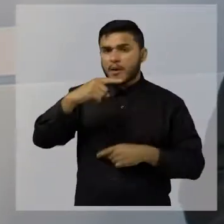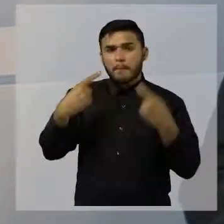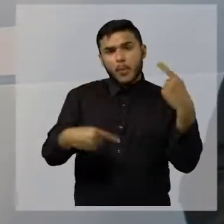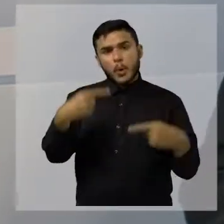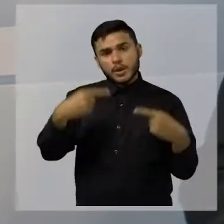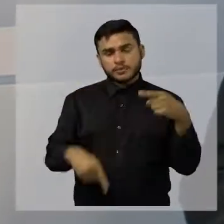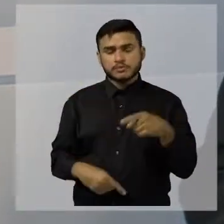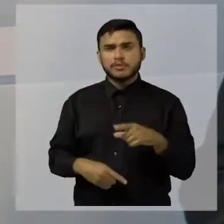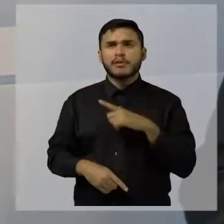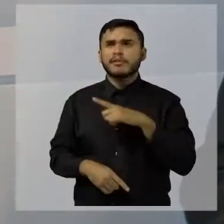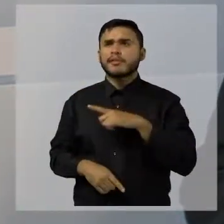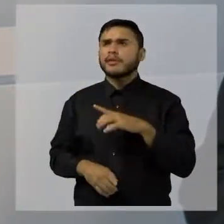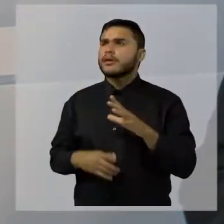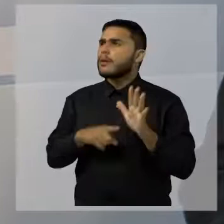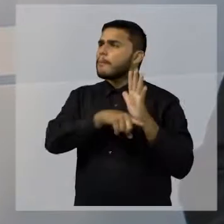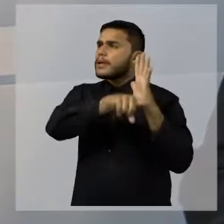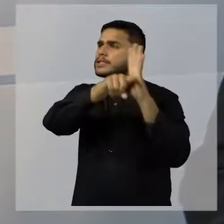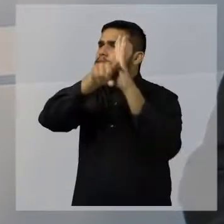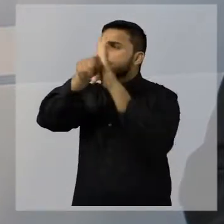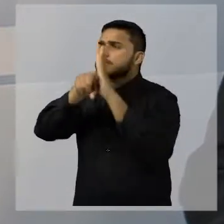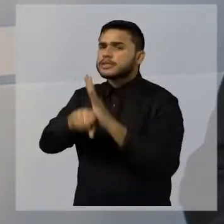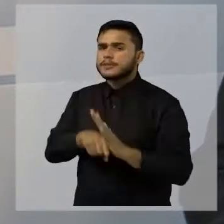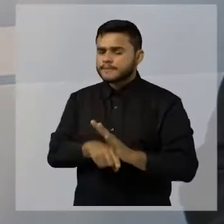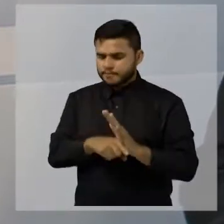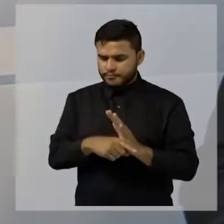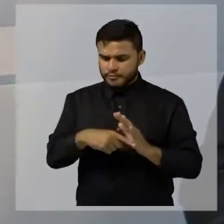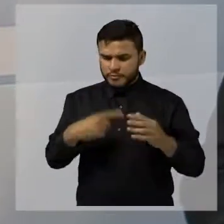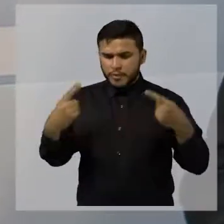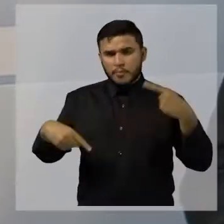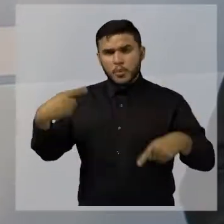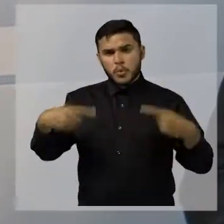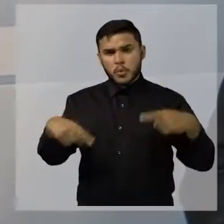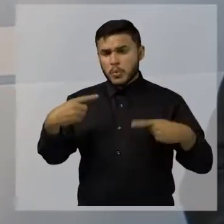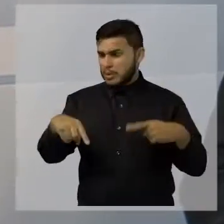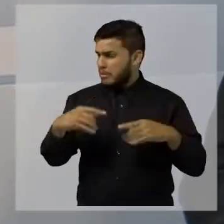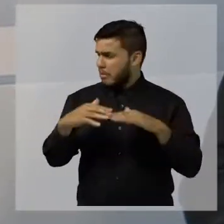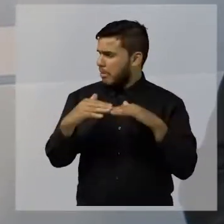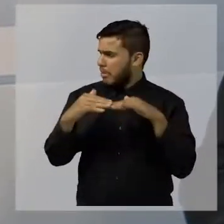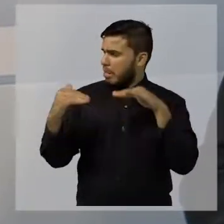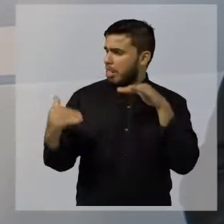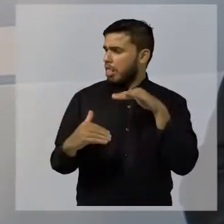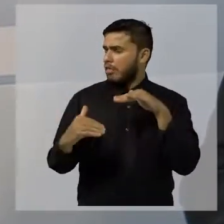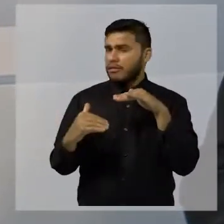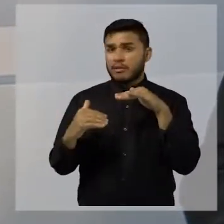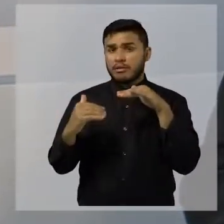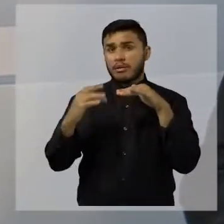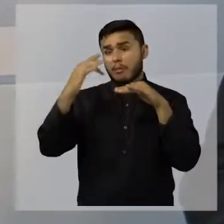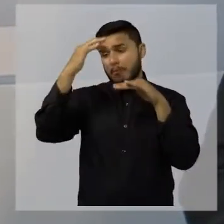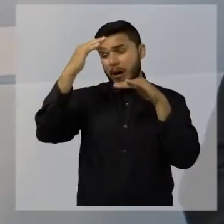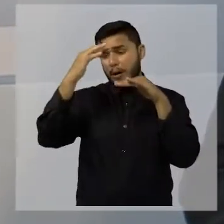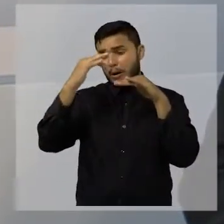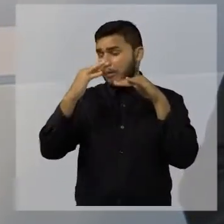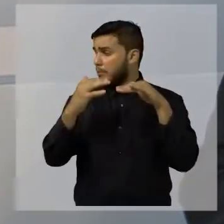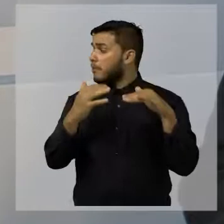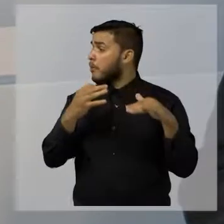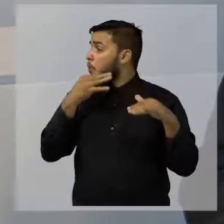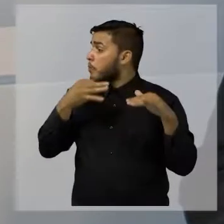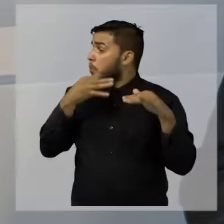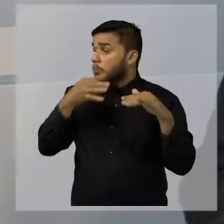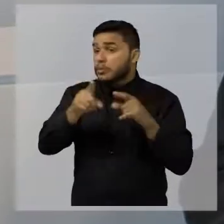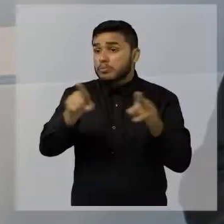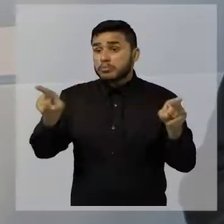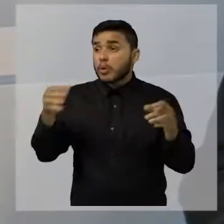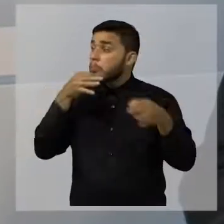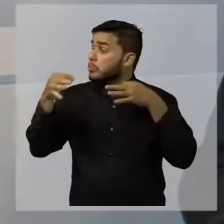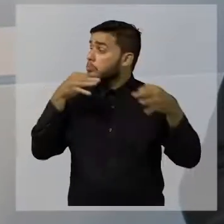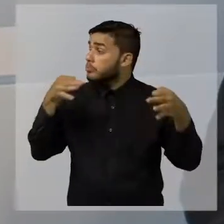fizeram uma pesquisa que o político está lá embaixo do embaixo, né? Nas pesquisas de opinião pública. E são esses momentos